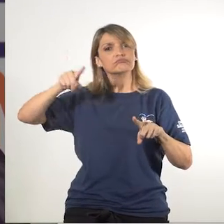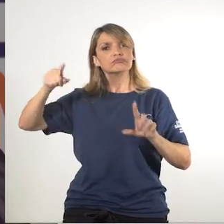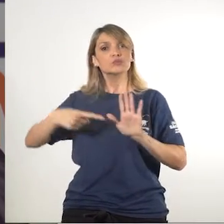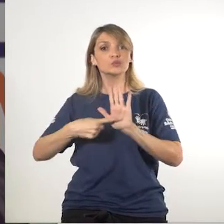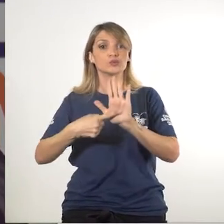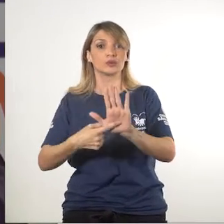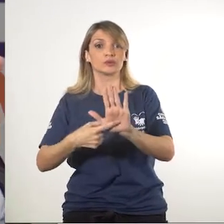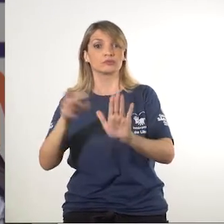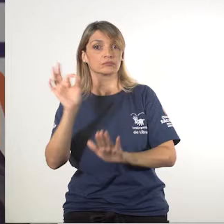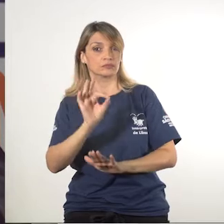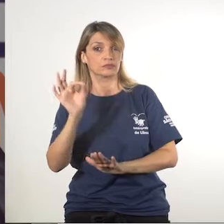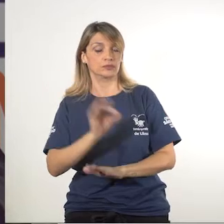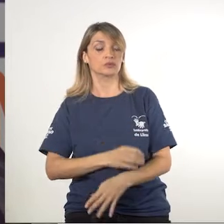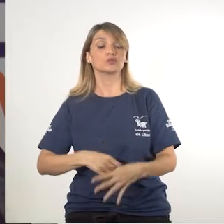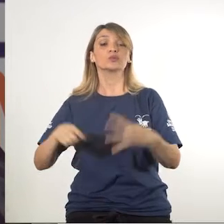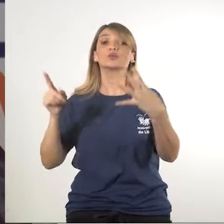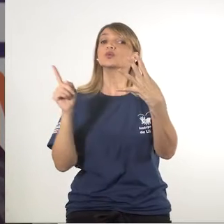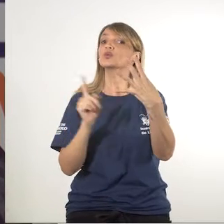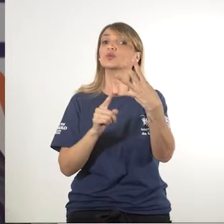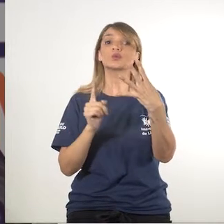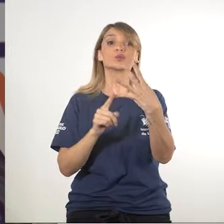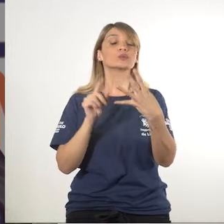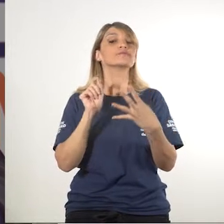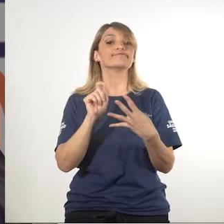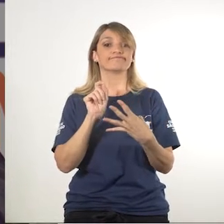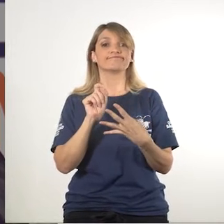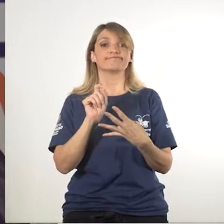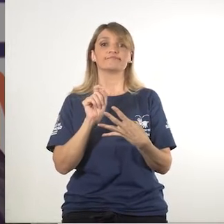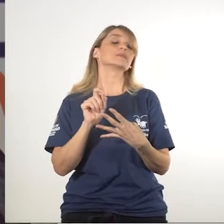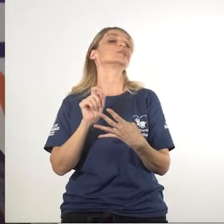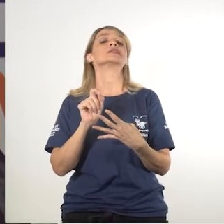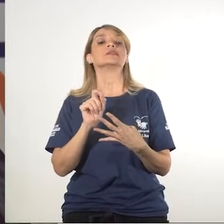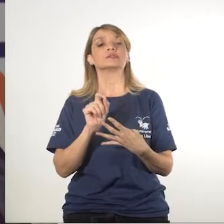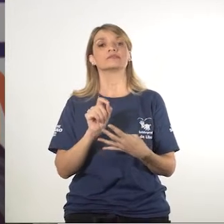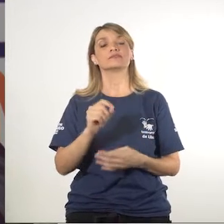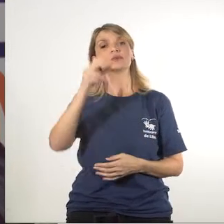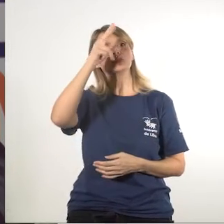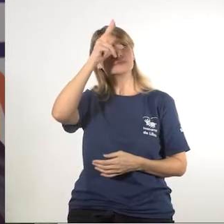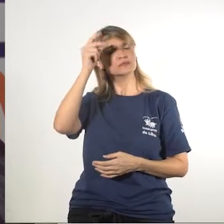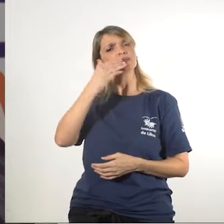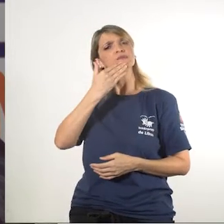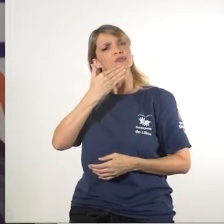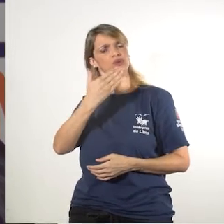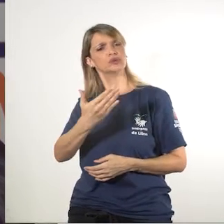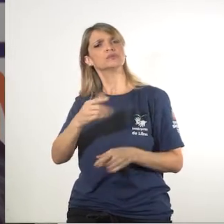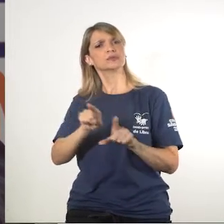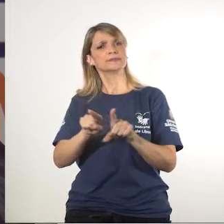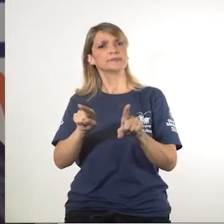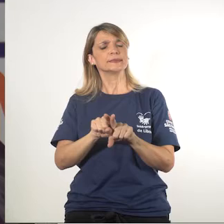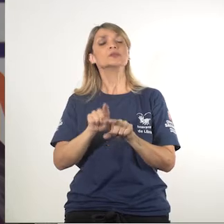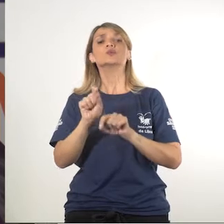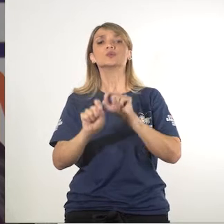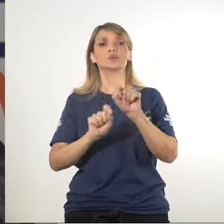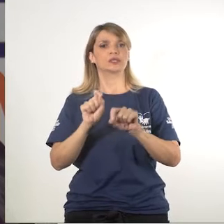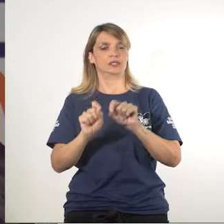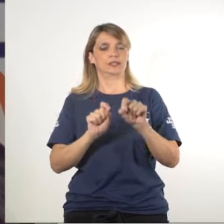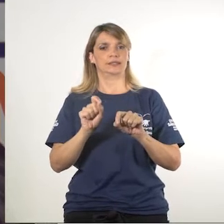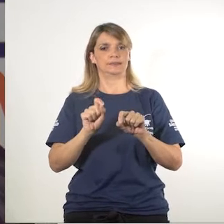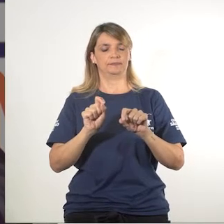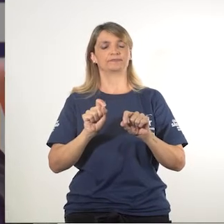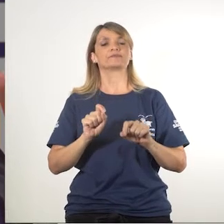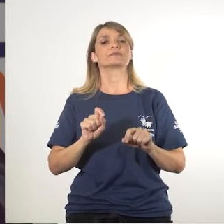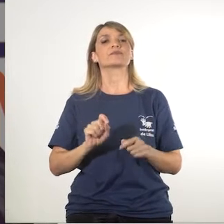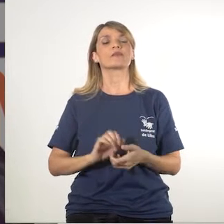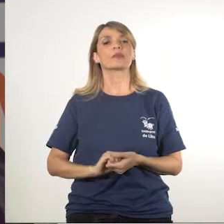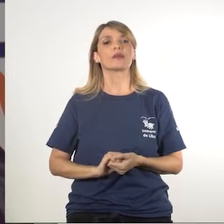nosso índice. E o quarto, que é muito interessante, que o senhor pediu para incluir, é um pacote, né,